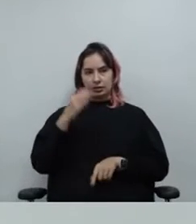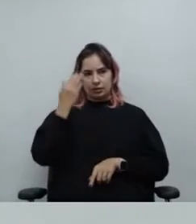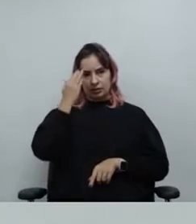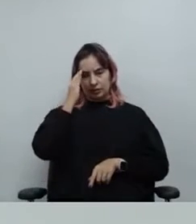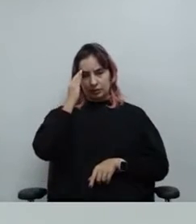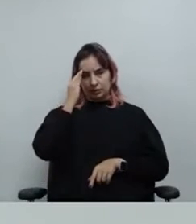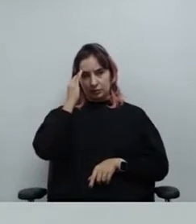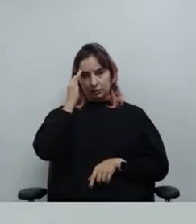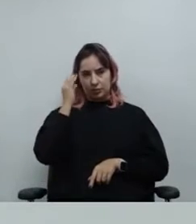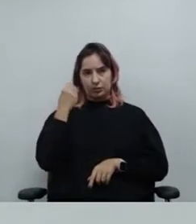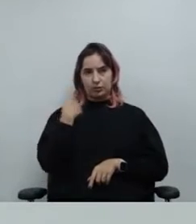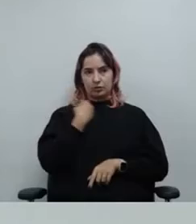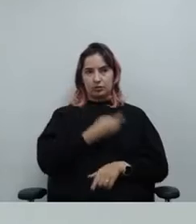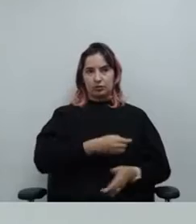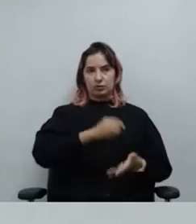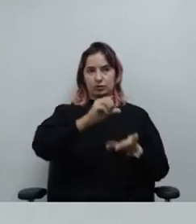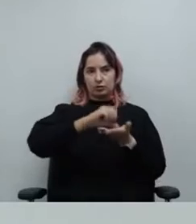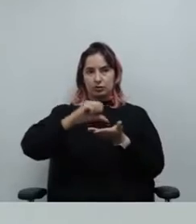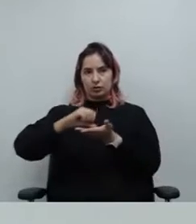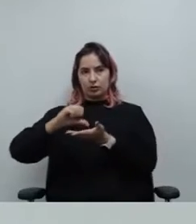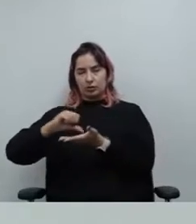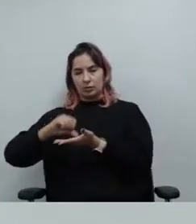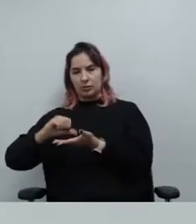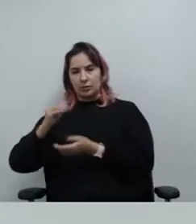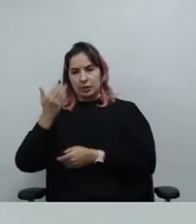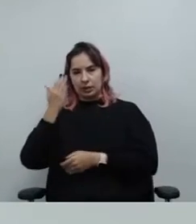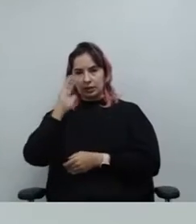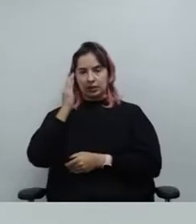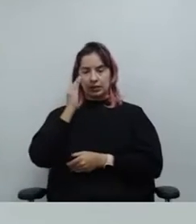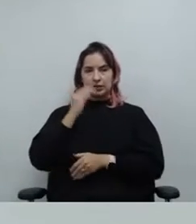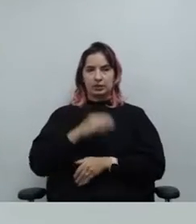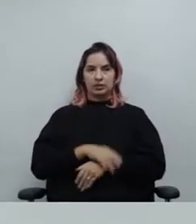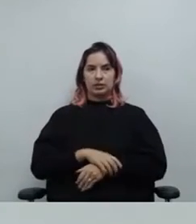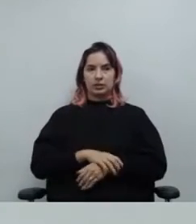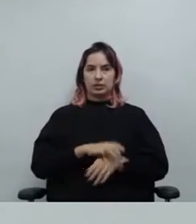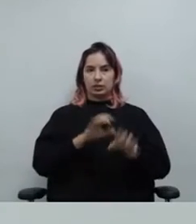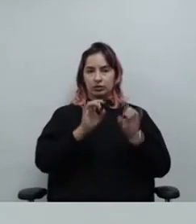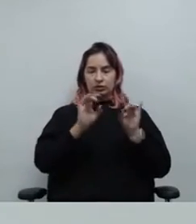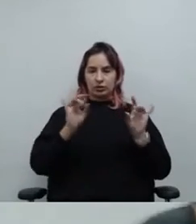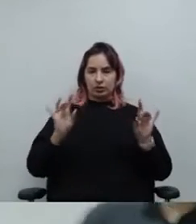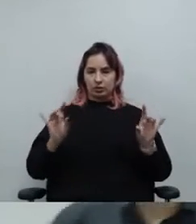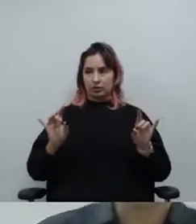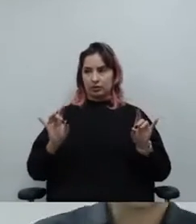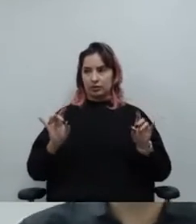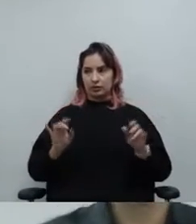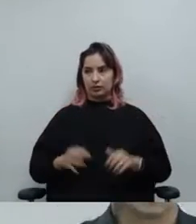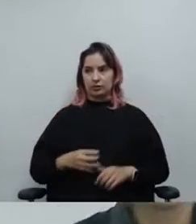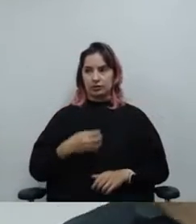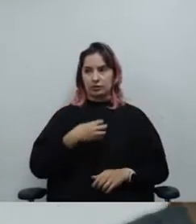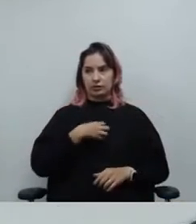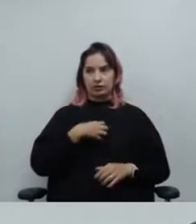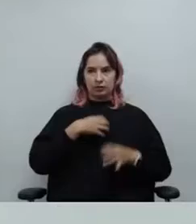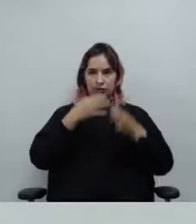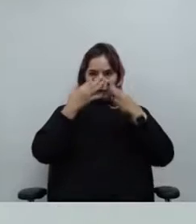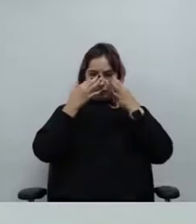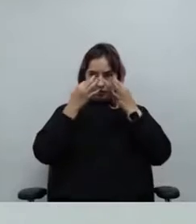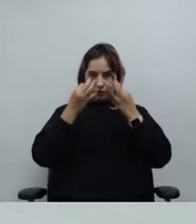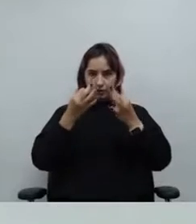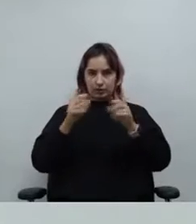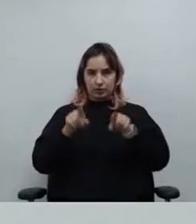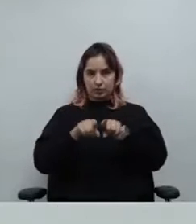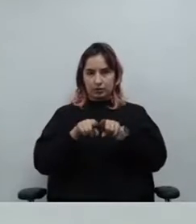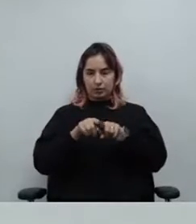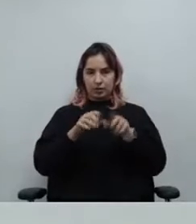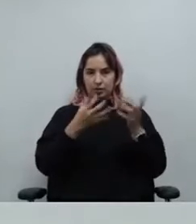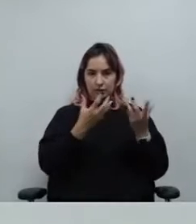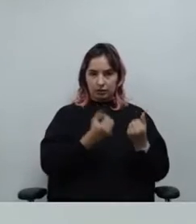inadequação enquanto núcleo para lidar com essas demandas individuais de forma muito atenta e